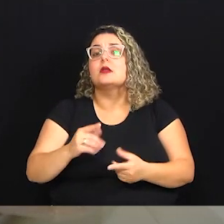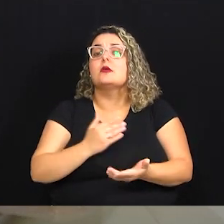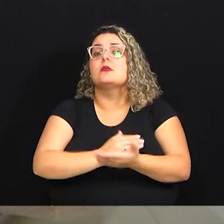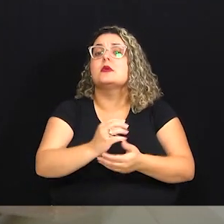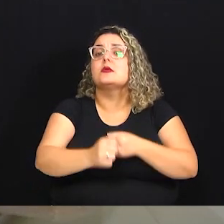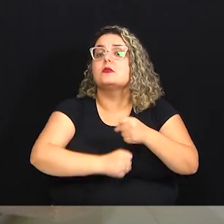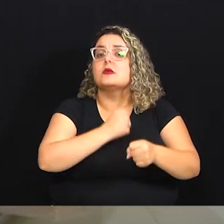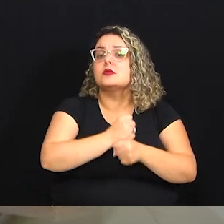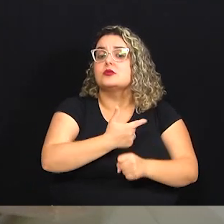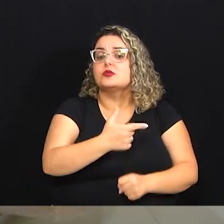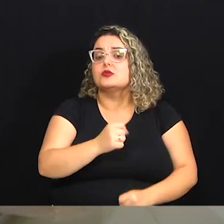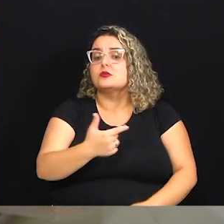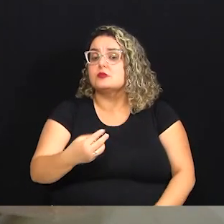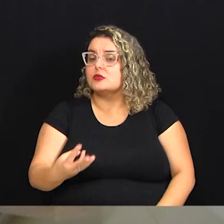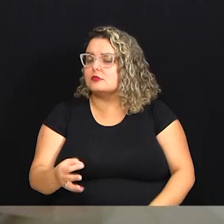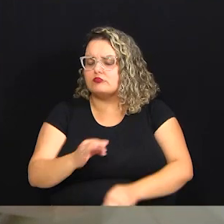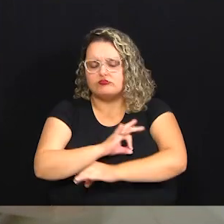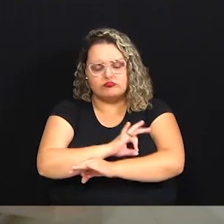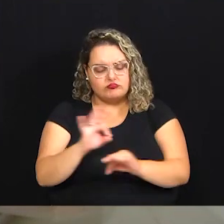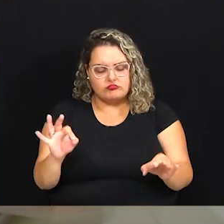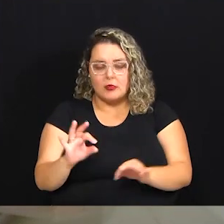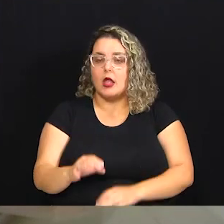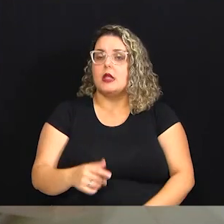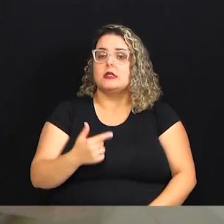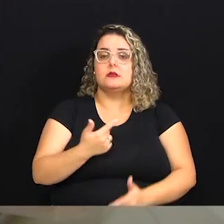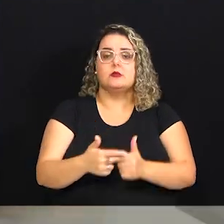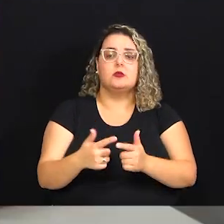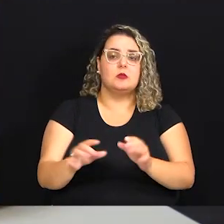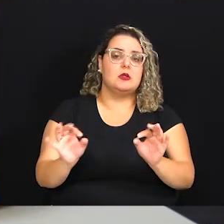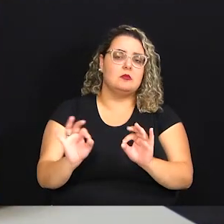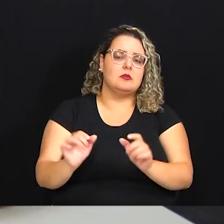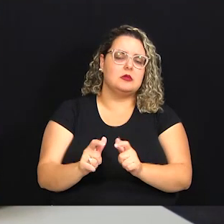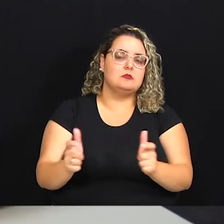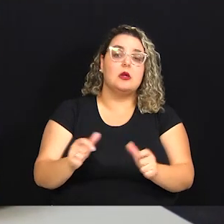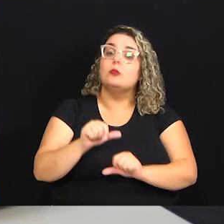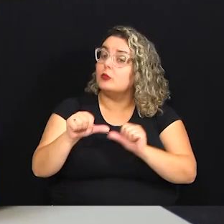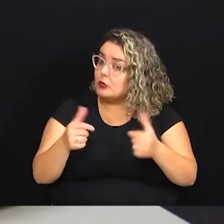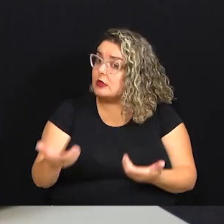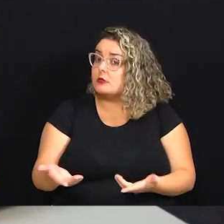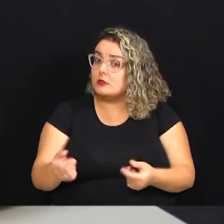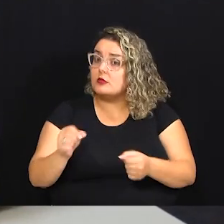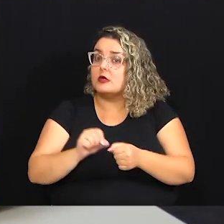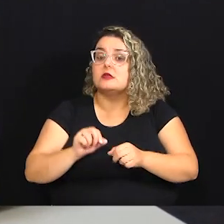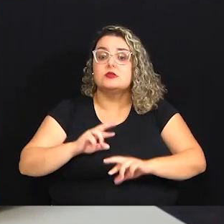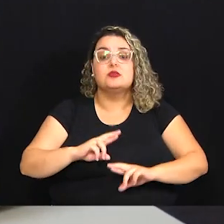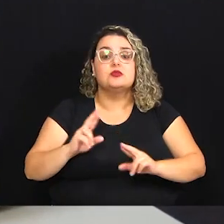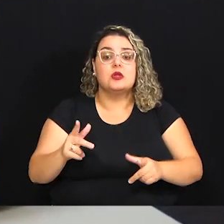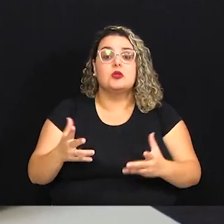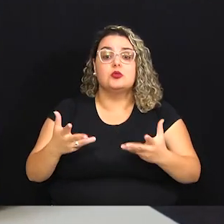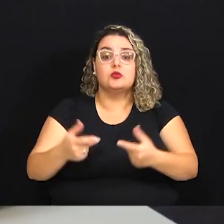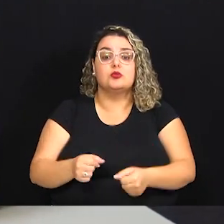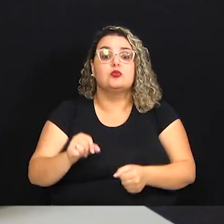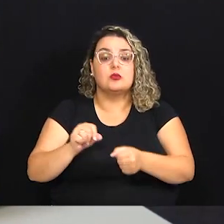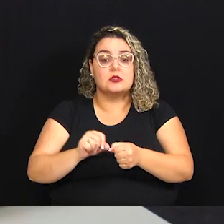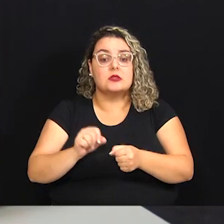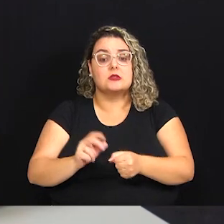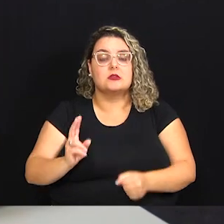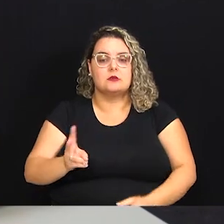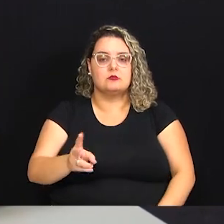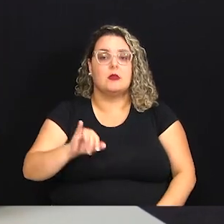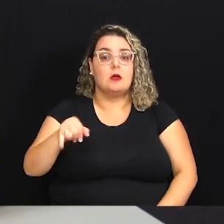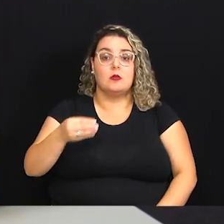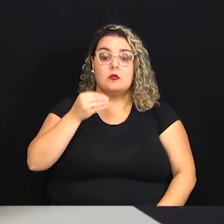então 2023 zerado, sem grandes problemas, mudando, né? Fazendo diferente daquilo que a gente sempre